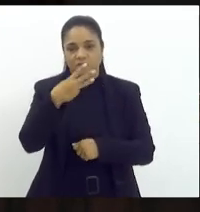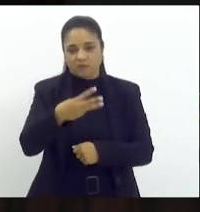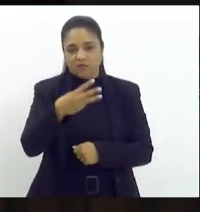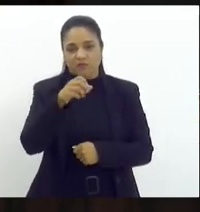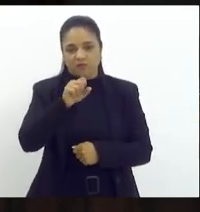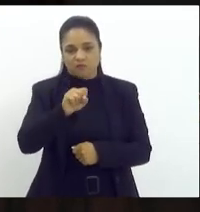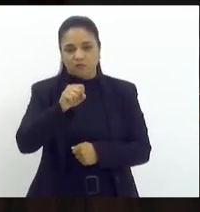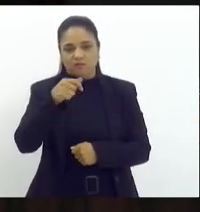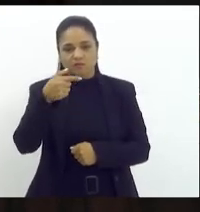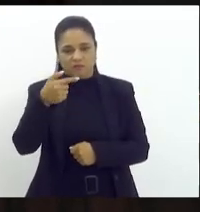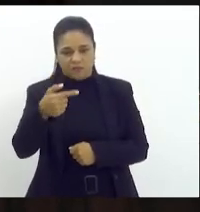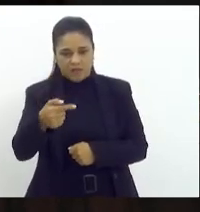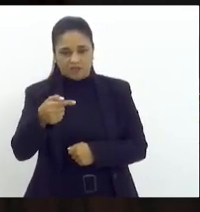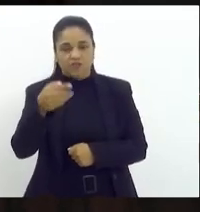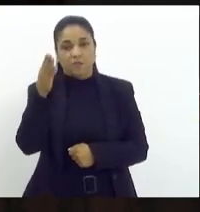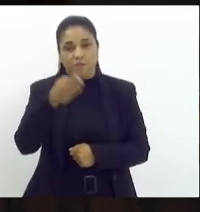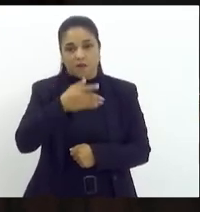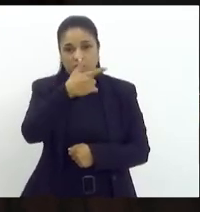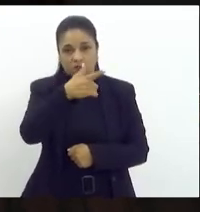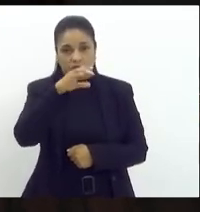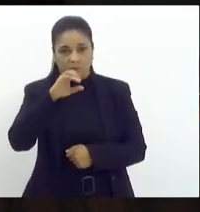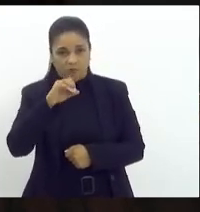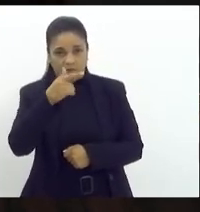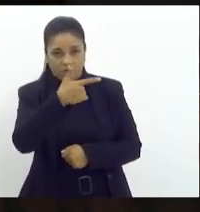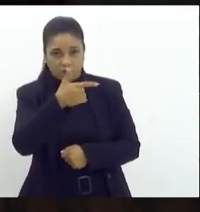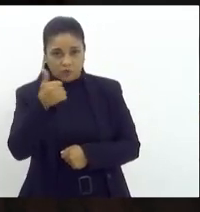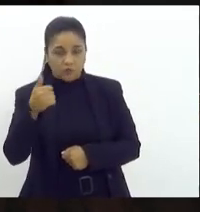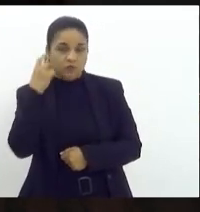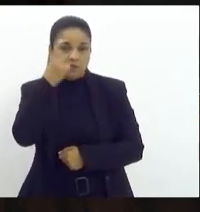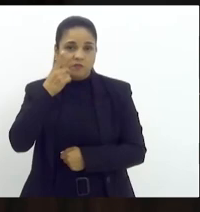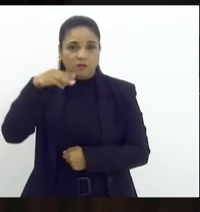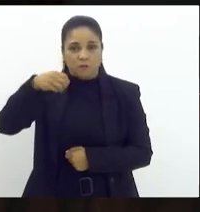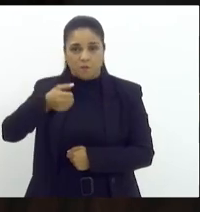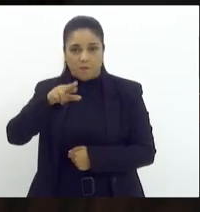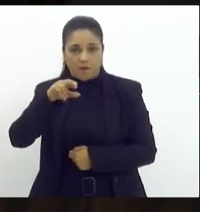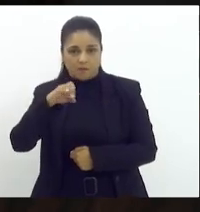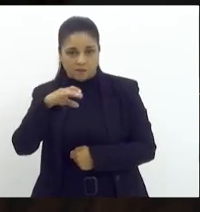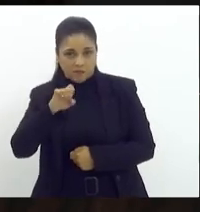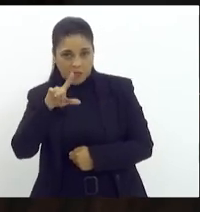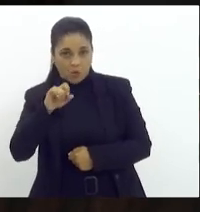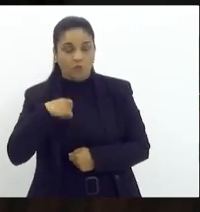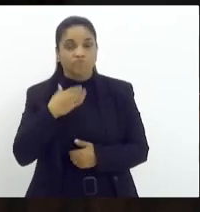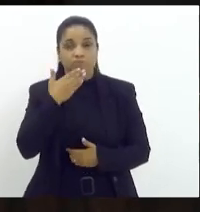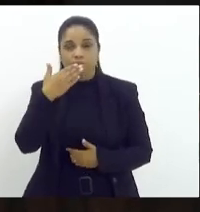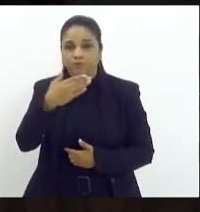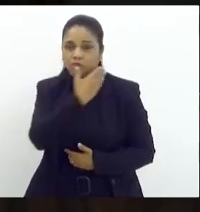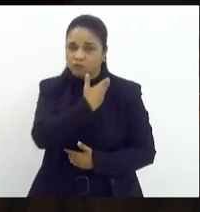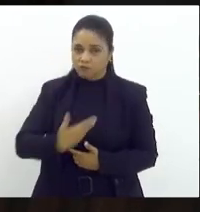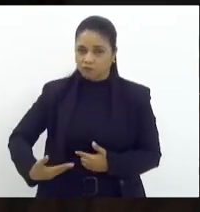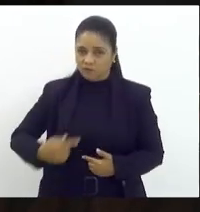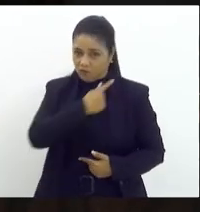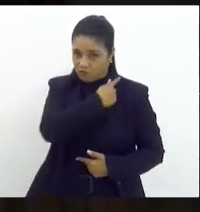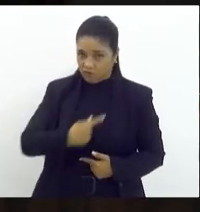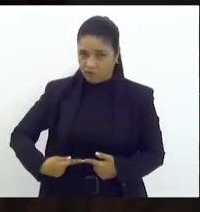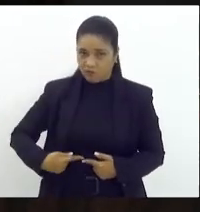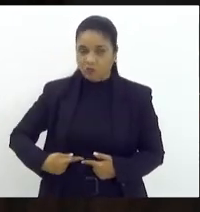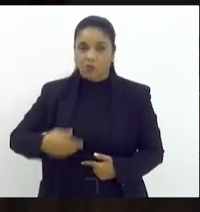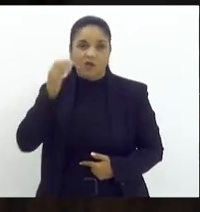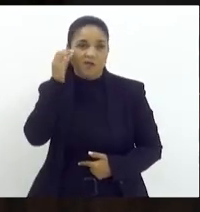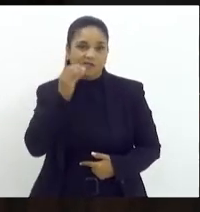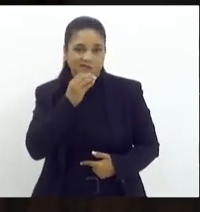21 de altura Deputado Marcelo Dino que solicito Excelentíssimo Senhor governador do Estado do Rio de Janeiro Cláudio Castro